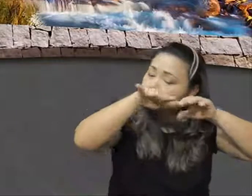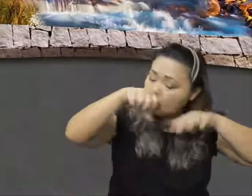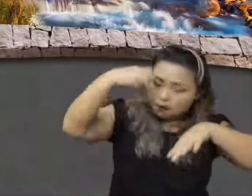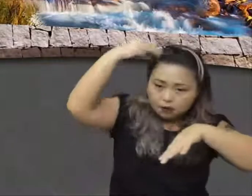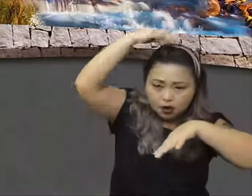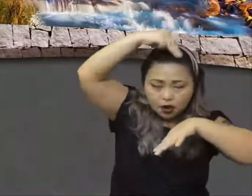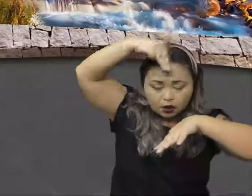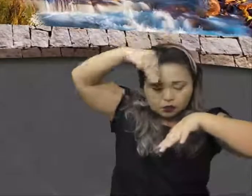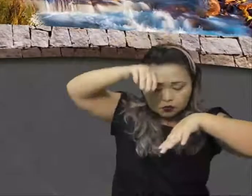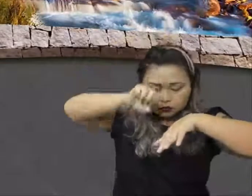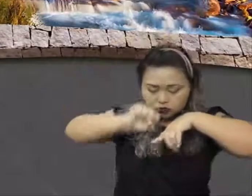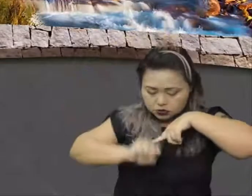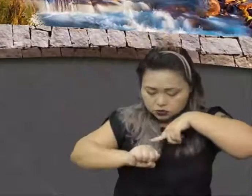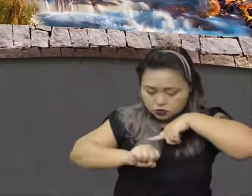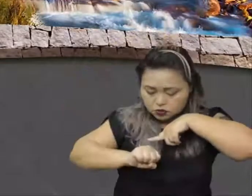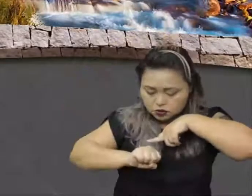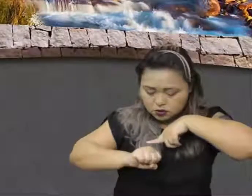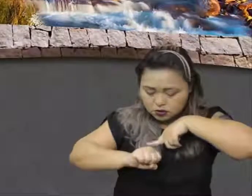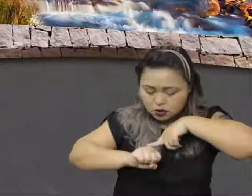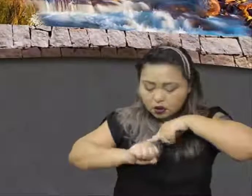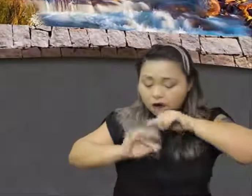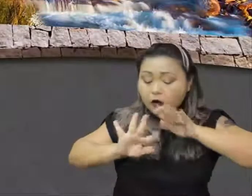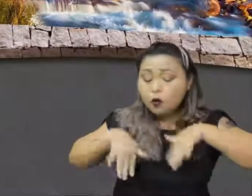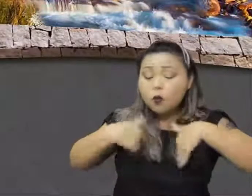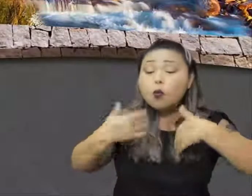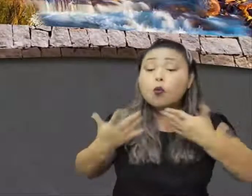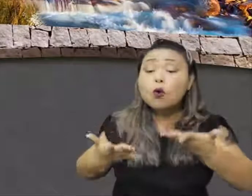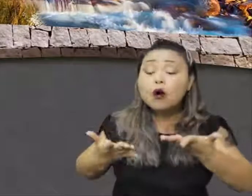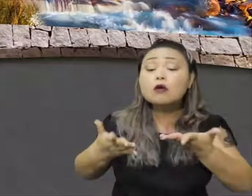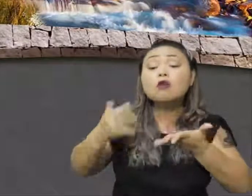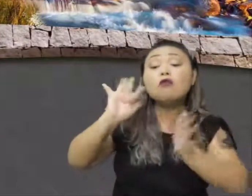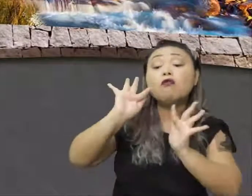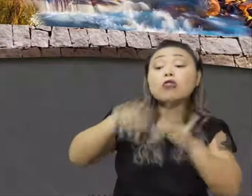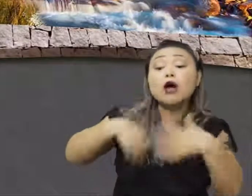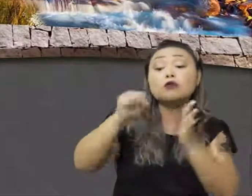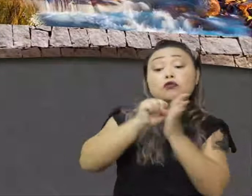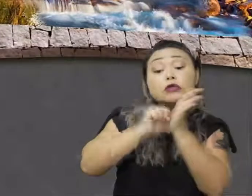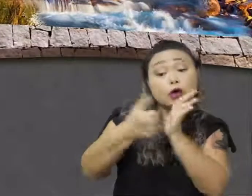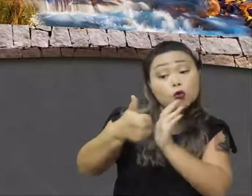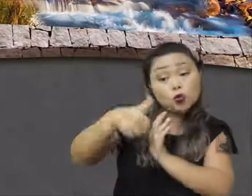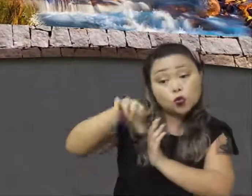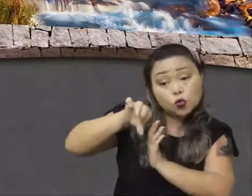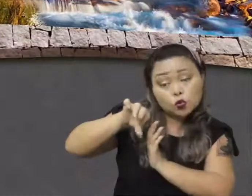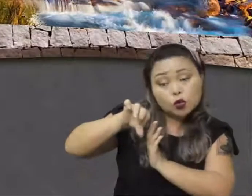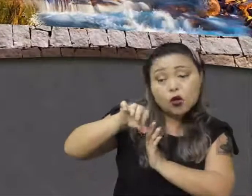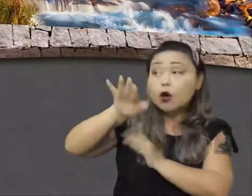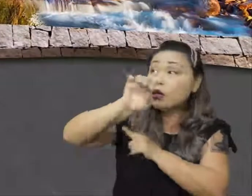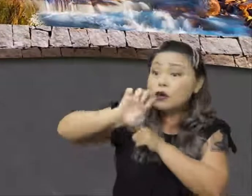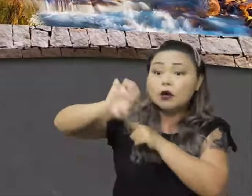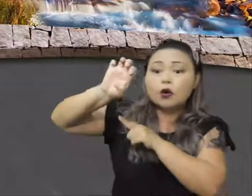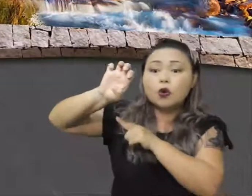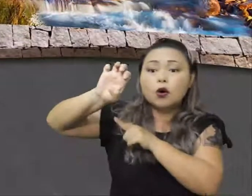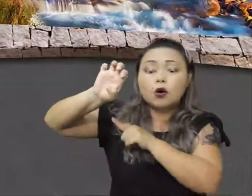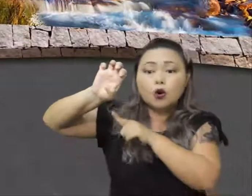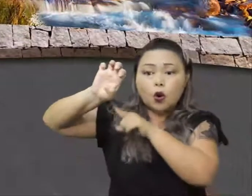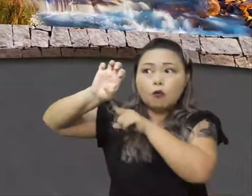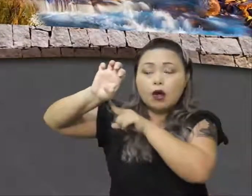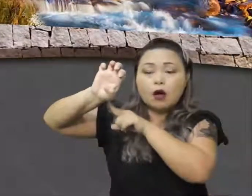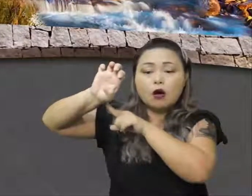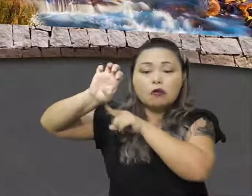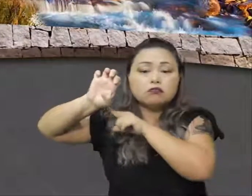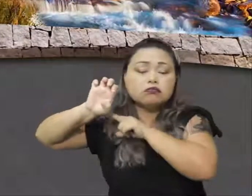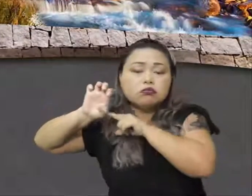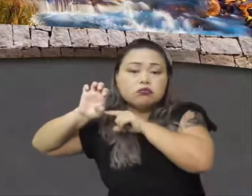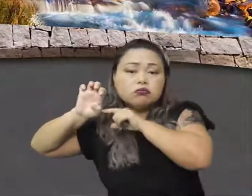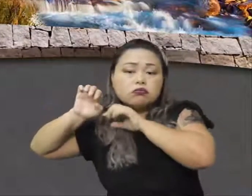México. Quando, professor? No final do século XIX, quando a Europa dominou o mundo